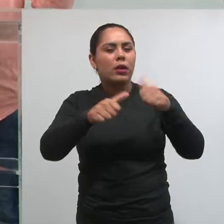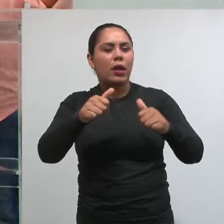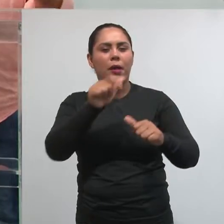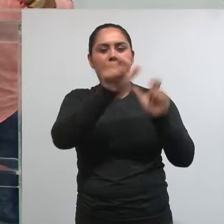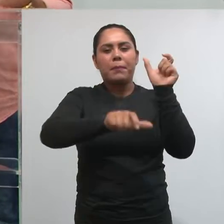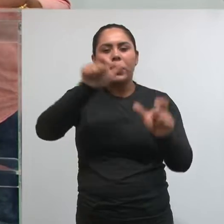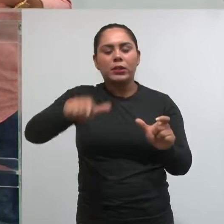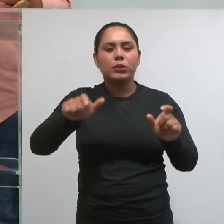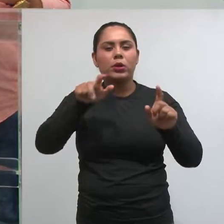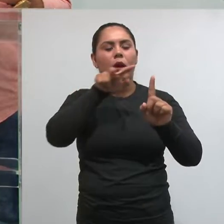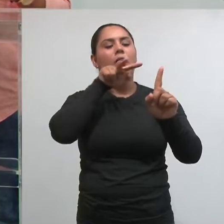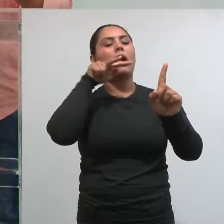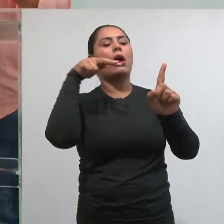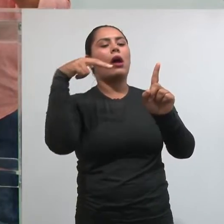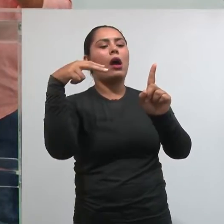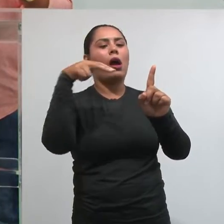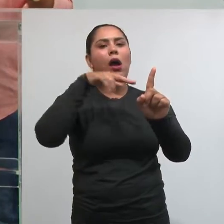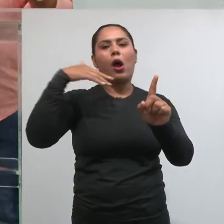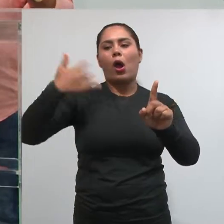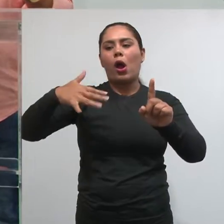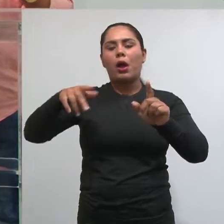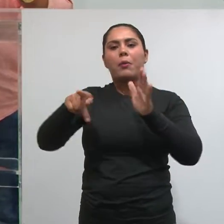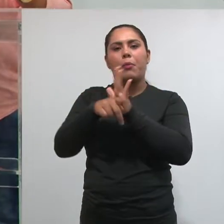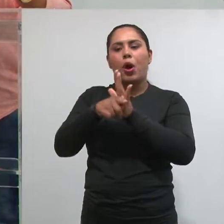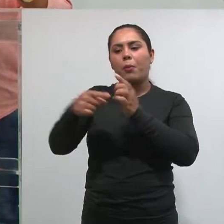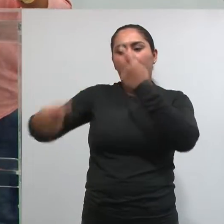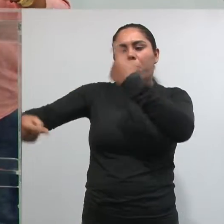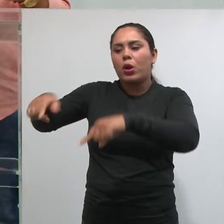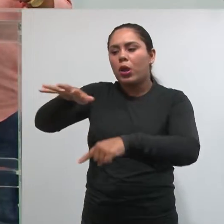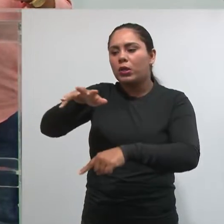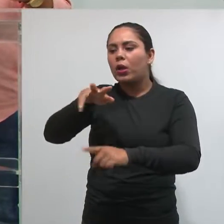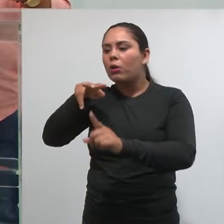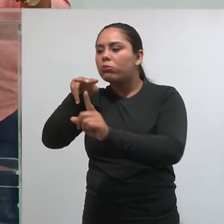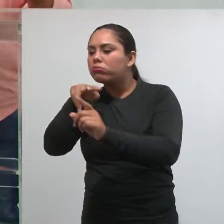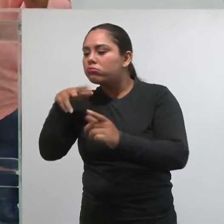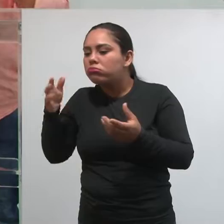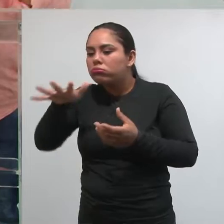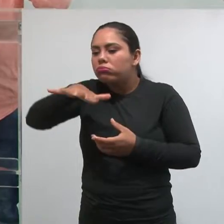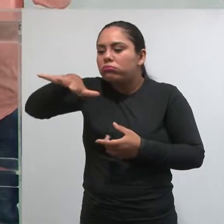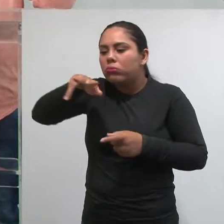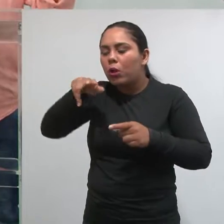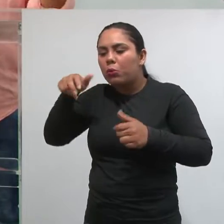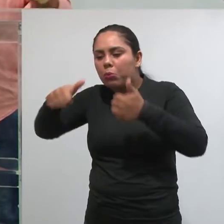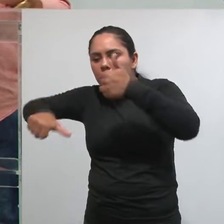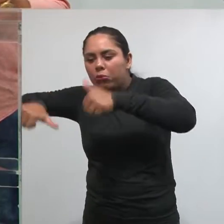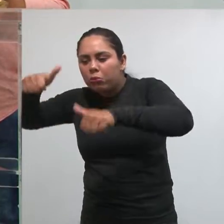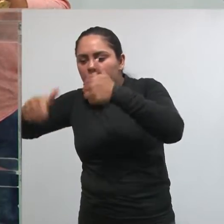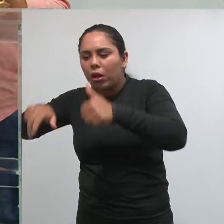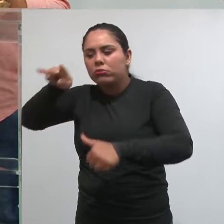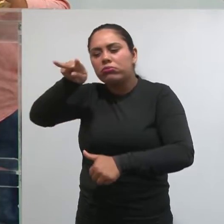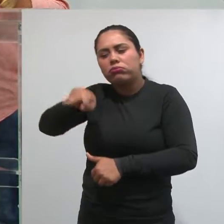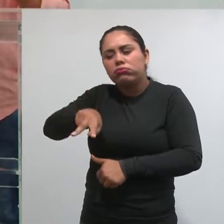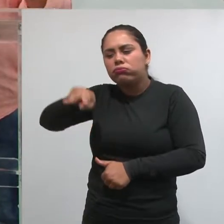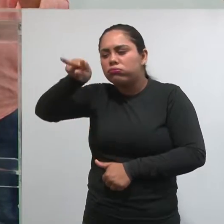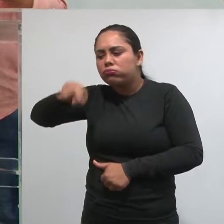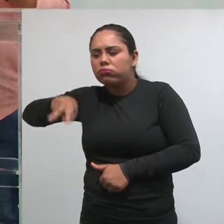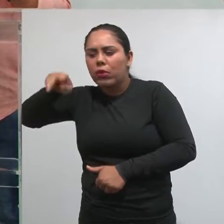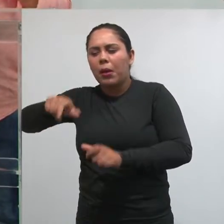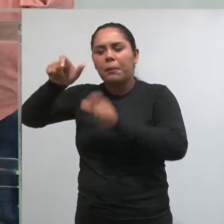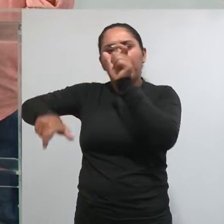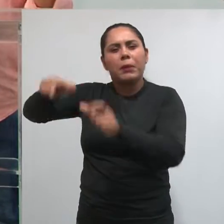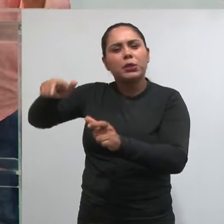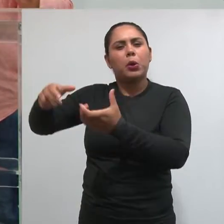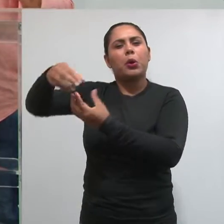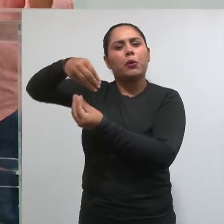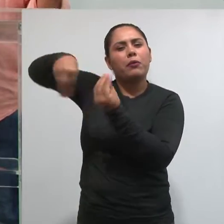a olhar para a política, a destrinchar essa política, como ela funciona, quais são os atores que estão envolvidos, qual que é a